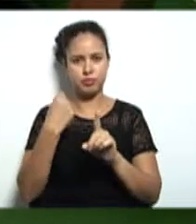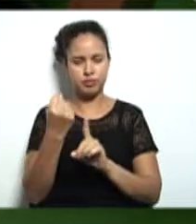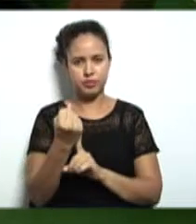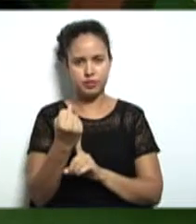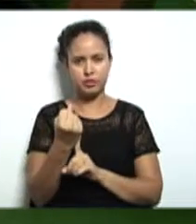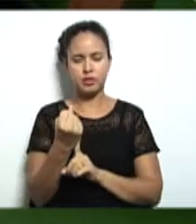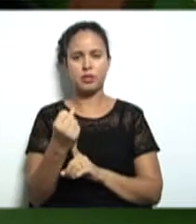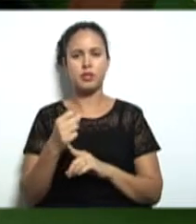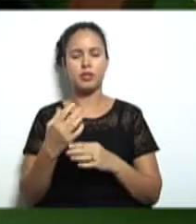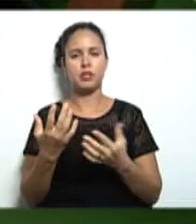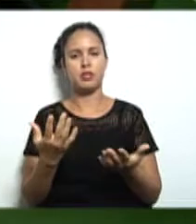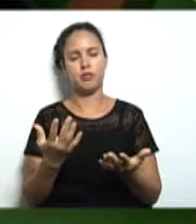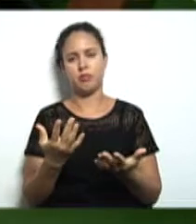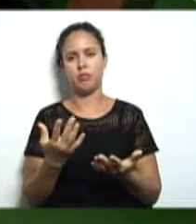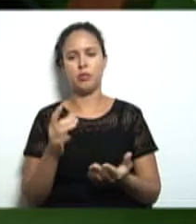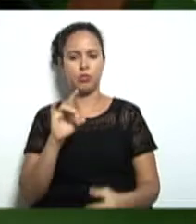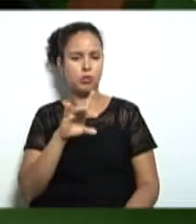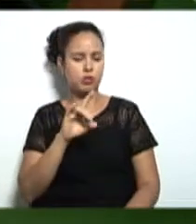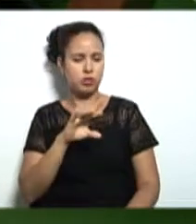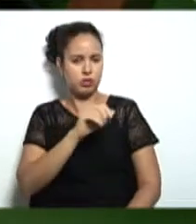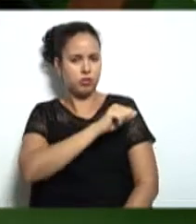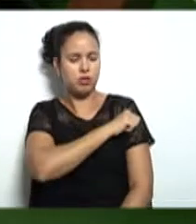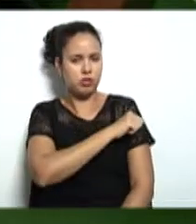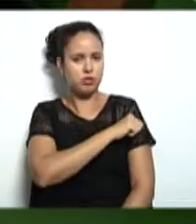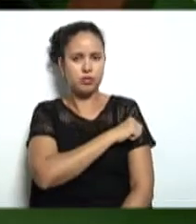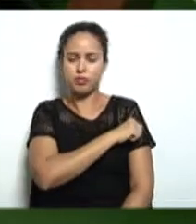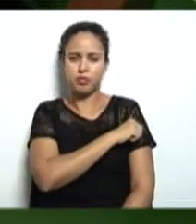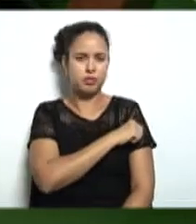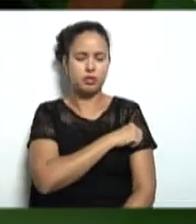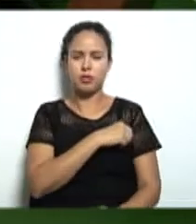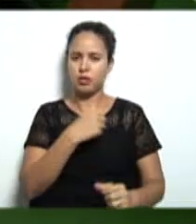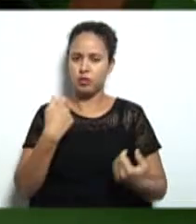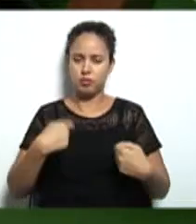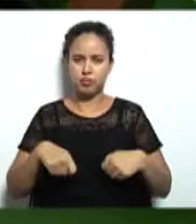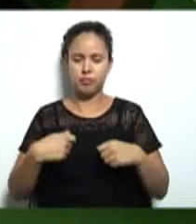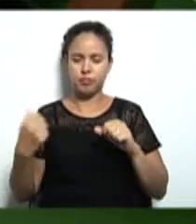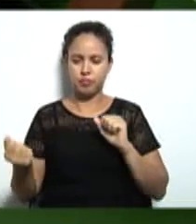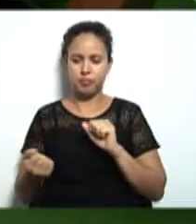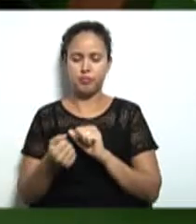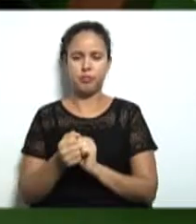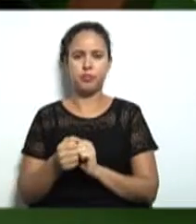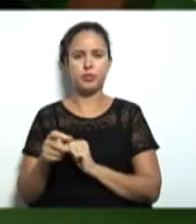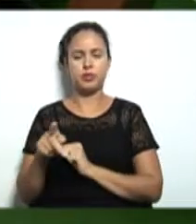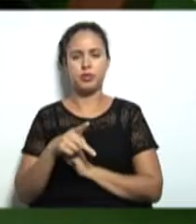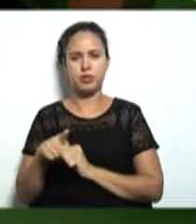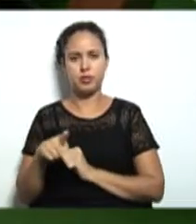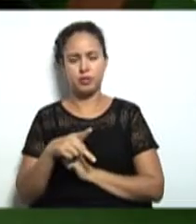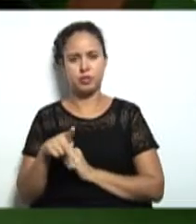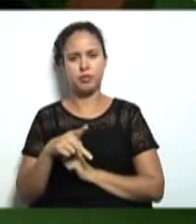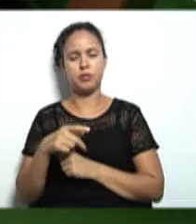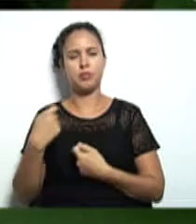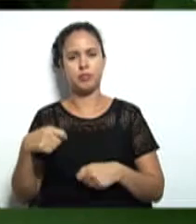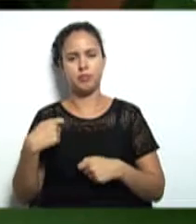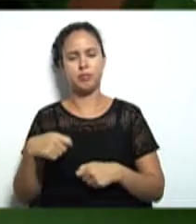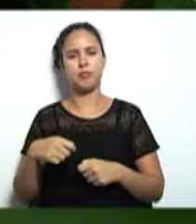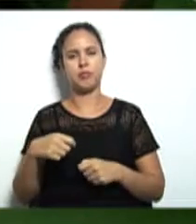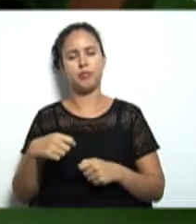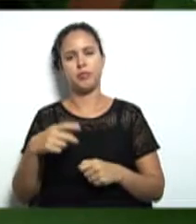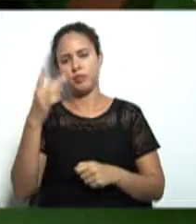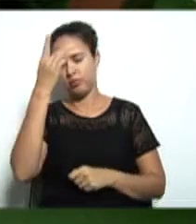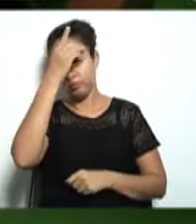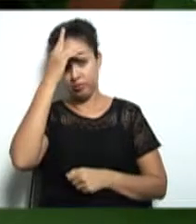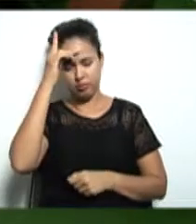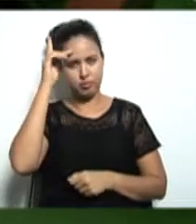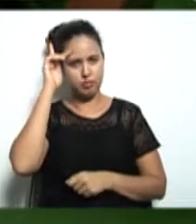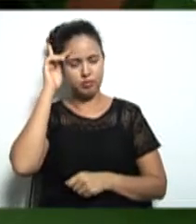agora eu decidi fazer e vou fazer sozinho. Vou começar agora. Eu que respondo. Até porque uma pesquisa demanda, né, várias mãos, não é uma pessoa